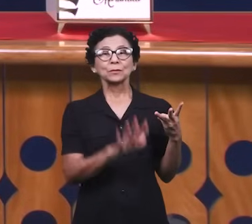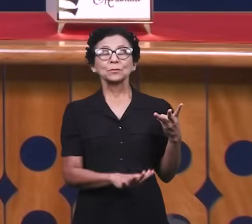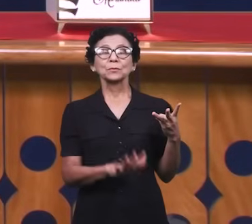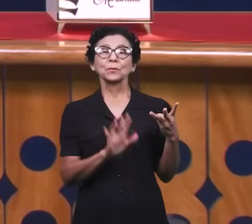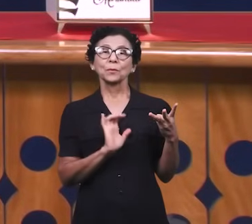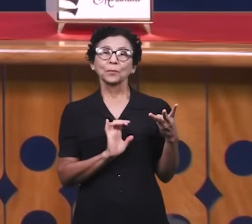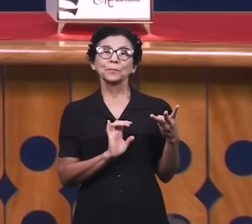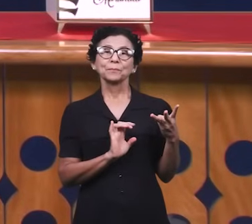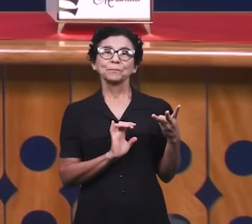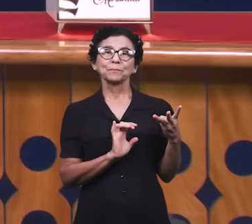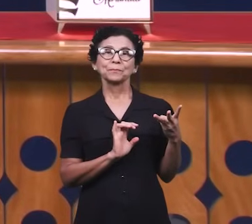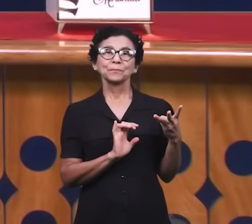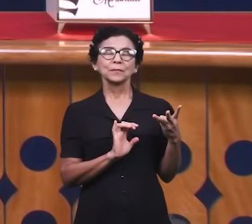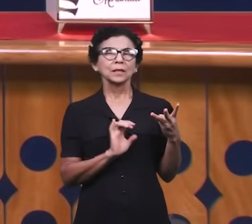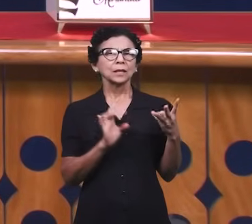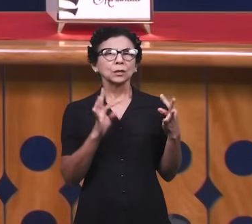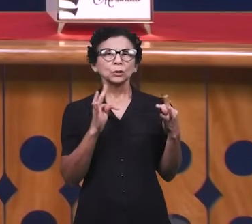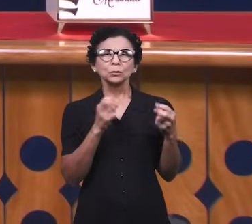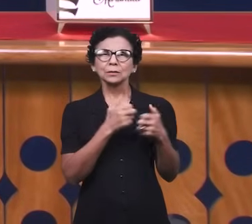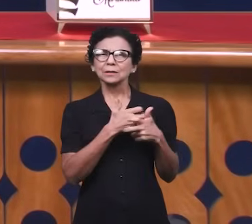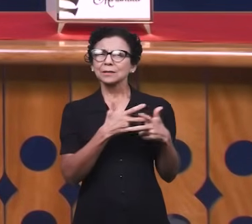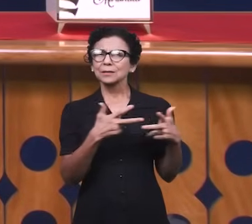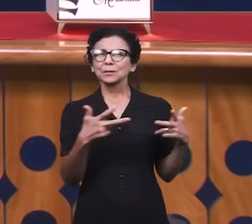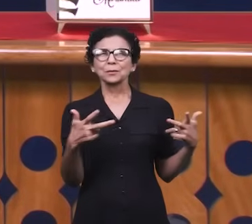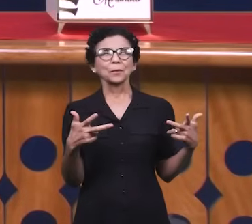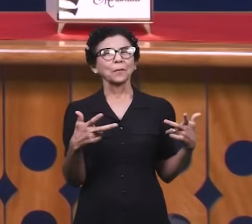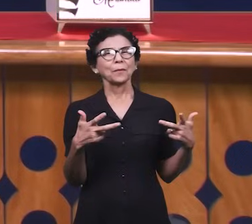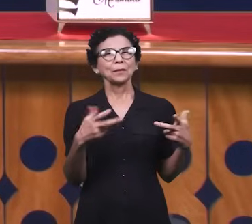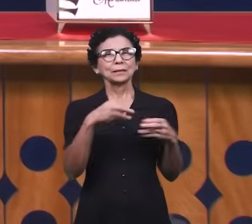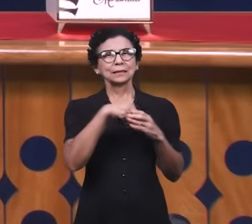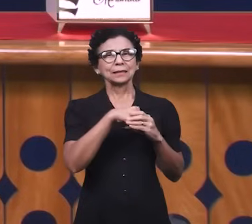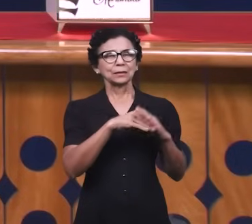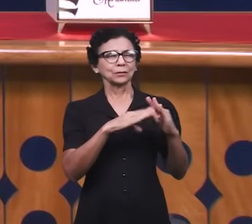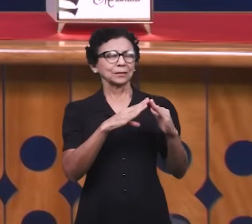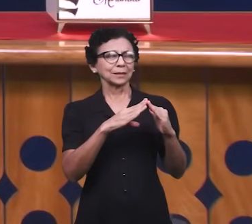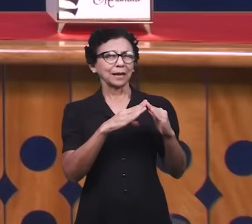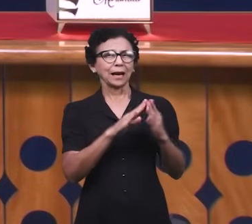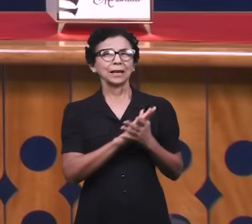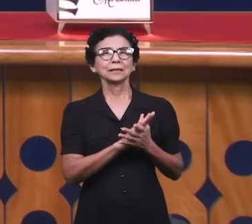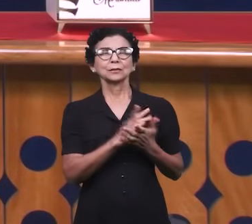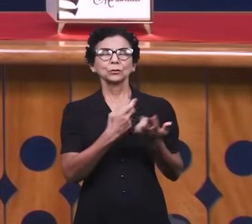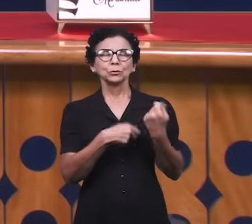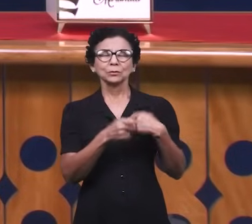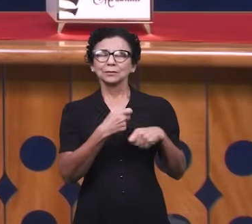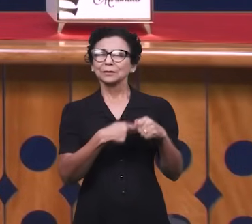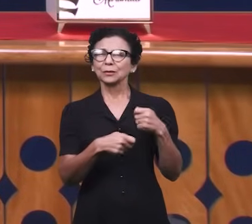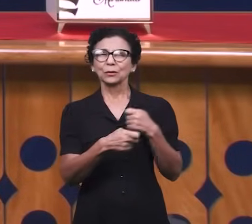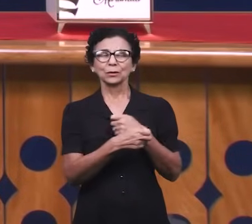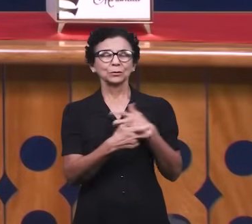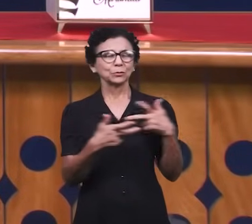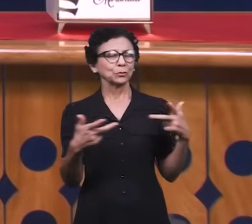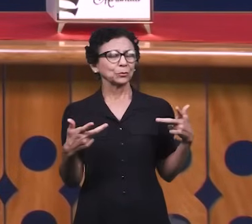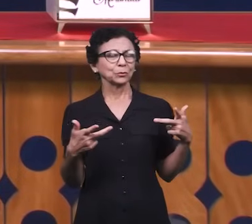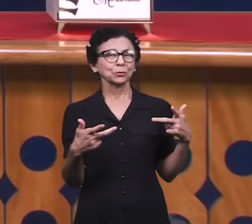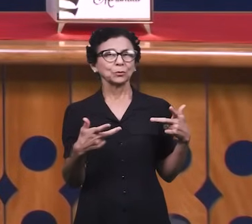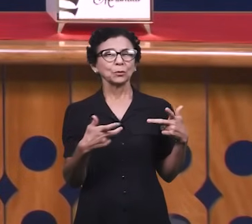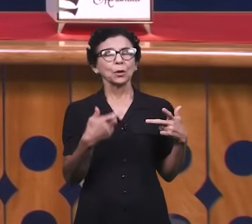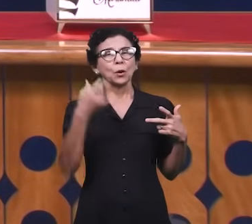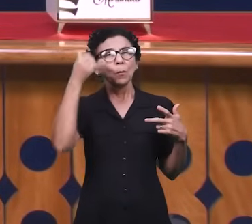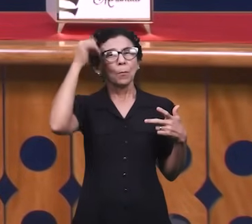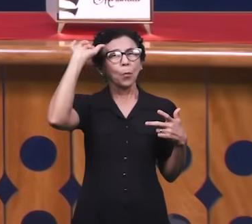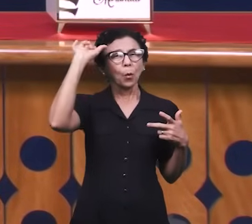abençoou as coisas que estavam dentro de casa, os seus negócios, abençoou o seu